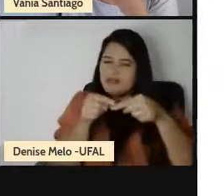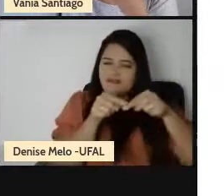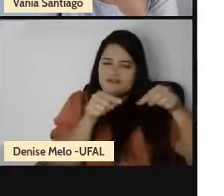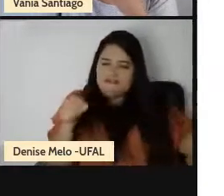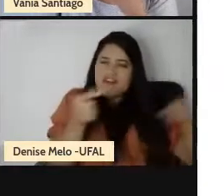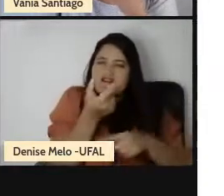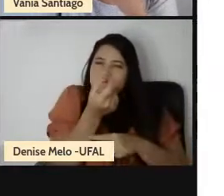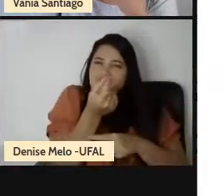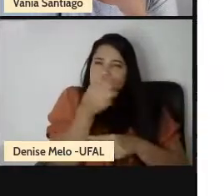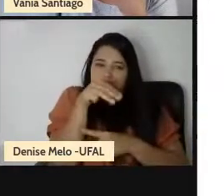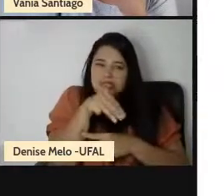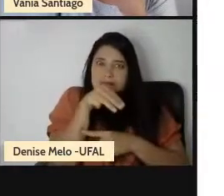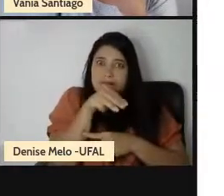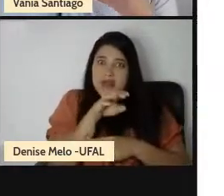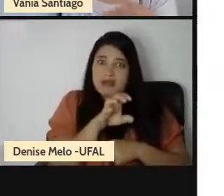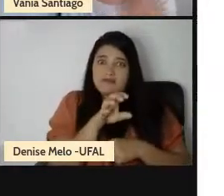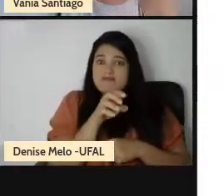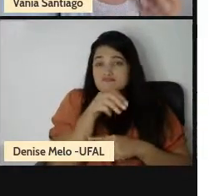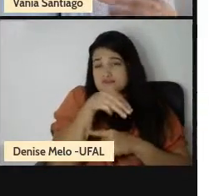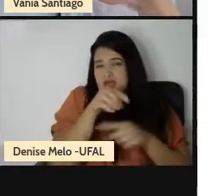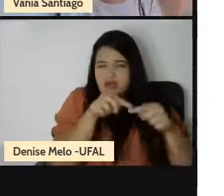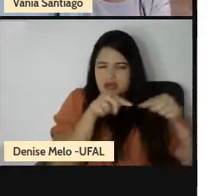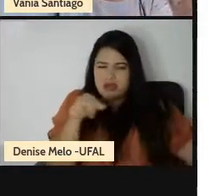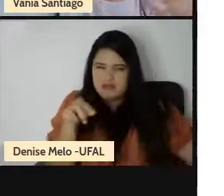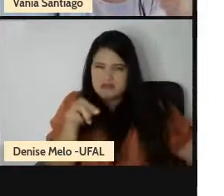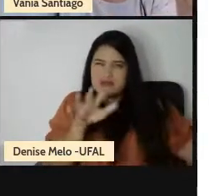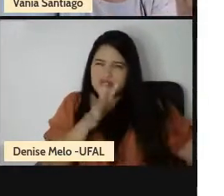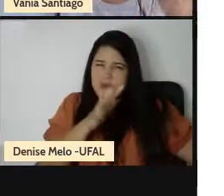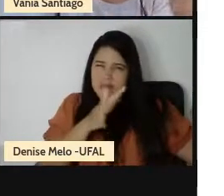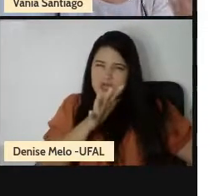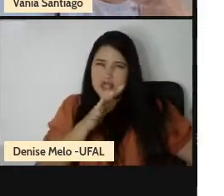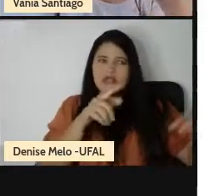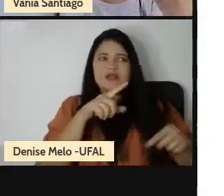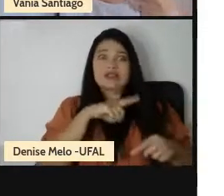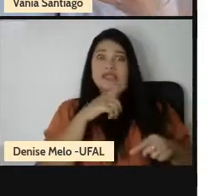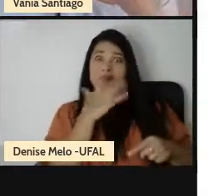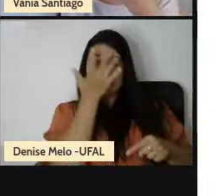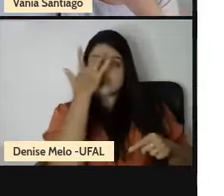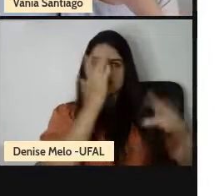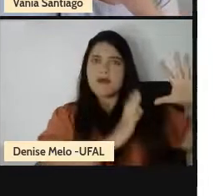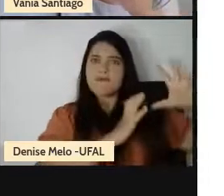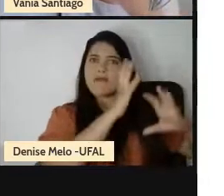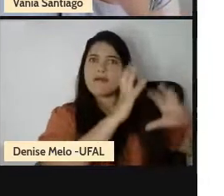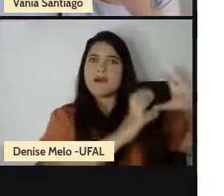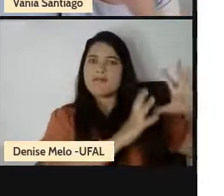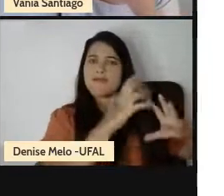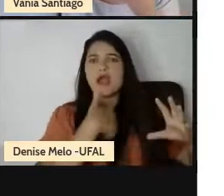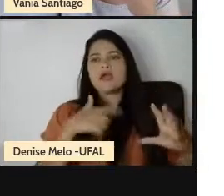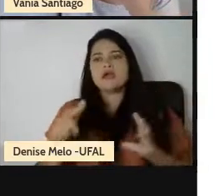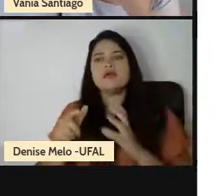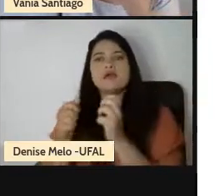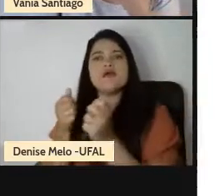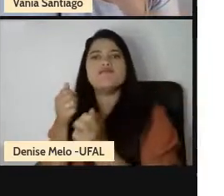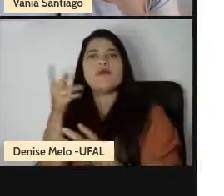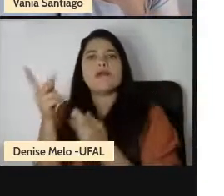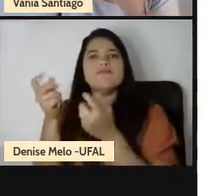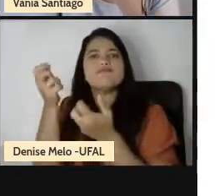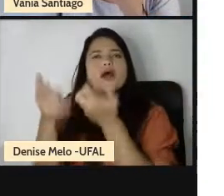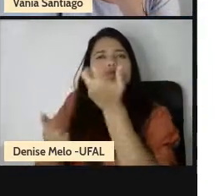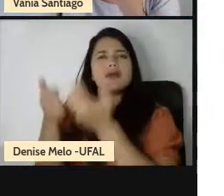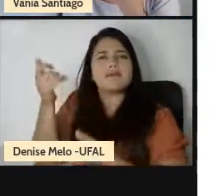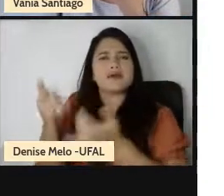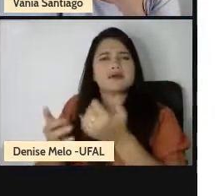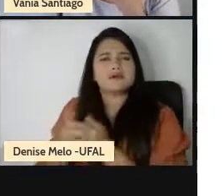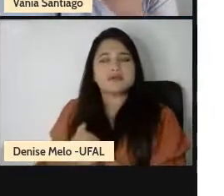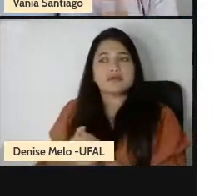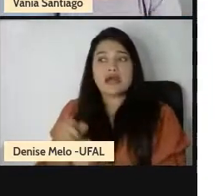sentadas, existe uma discussão iniciando, aí comecei a fazer a narração da discussão, e ela virou para mim assim, você acha que é